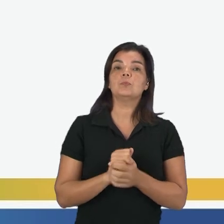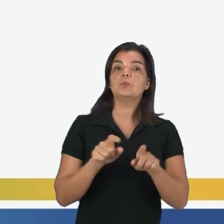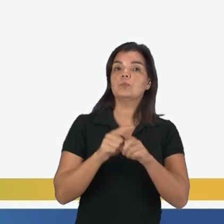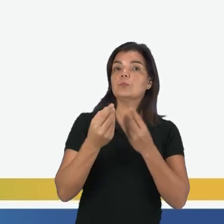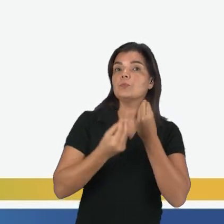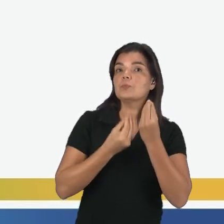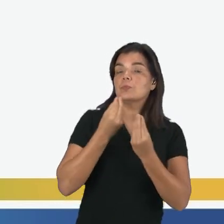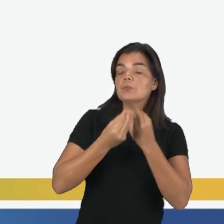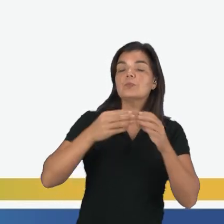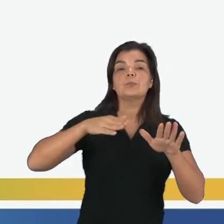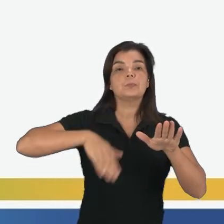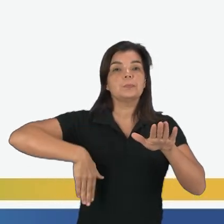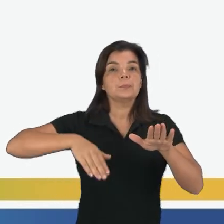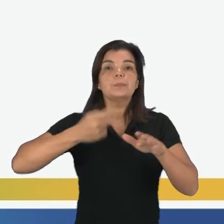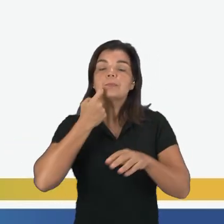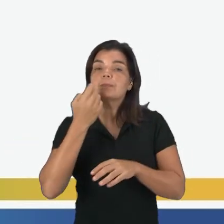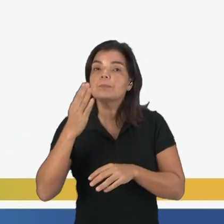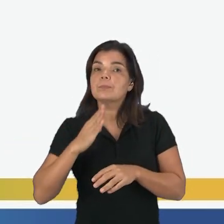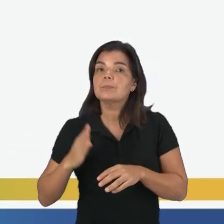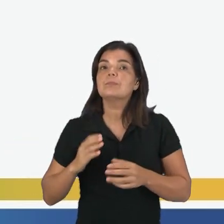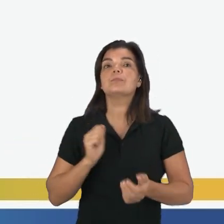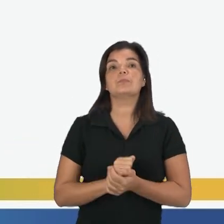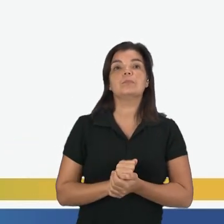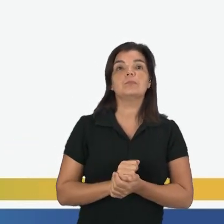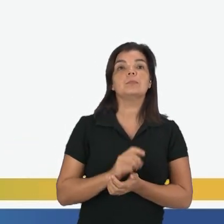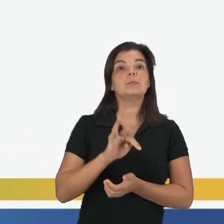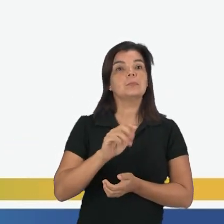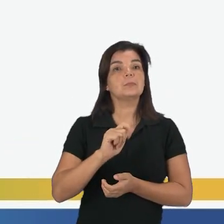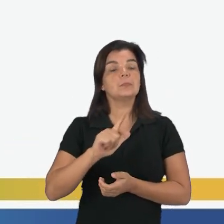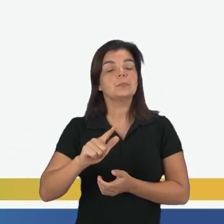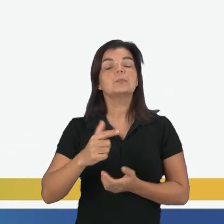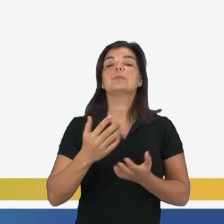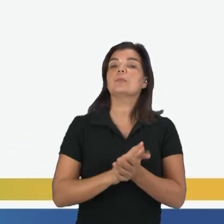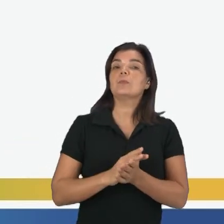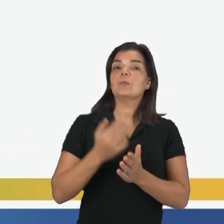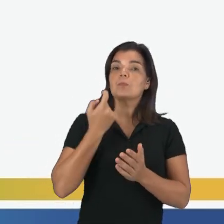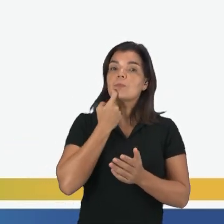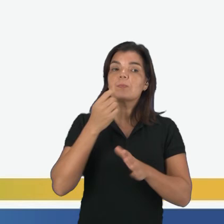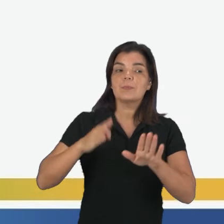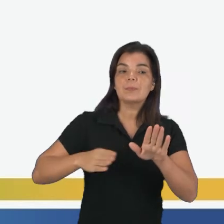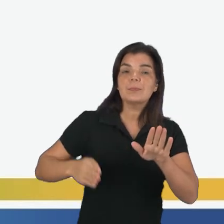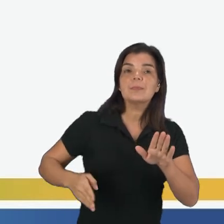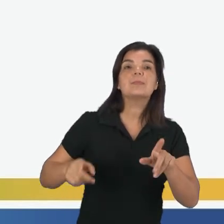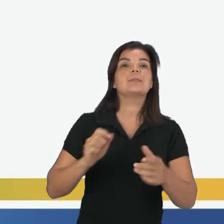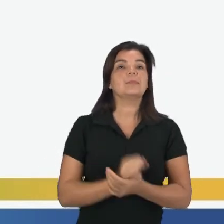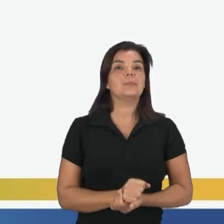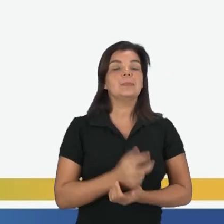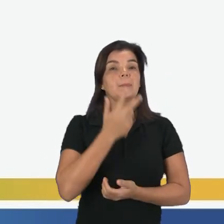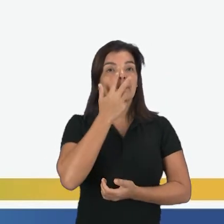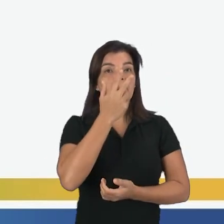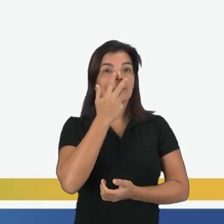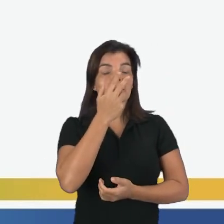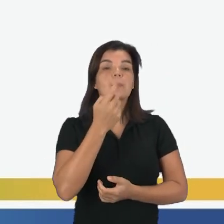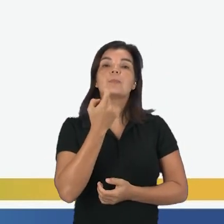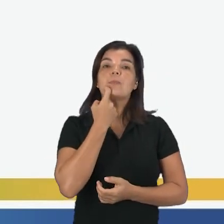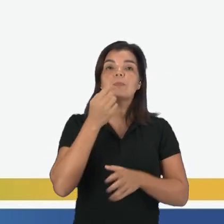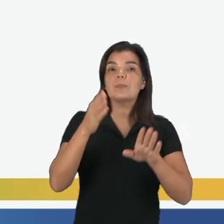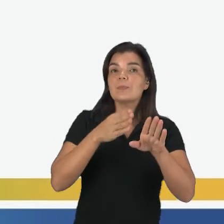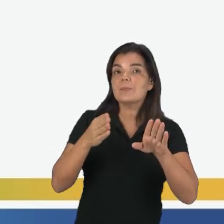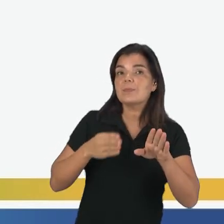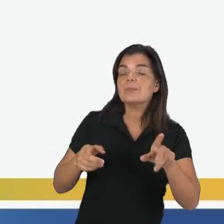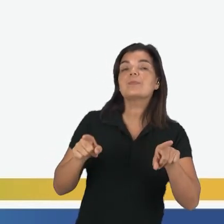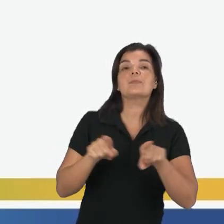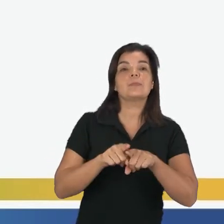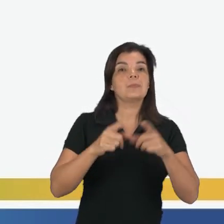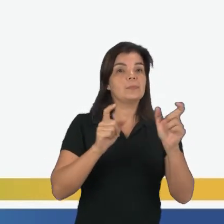Nadávamos como peixinhos, nadávamos tal qual peixinhos, nadávamos e parecíamos peixinhos.